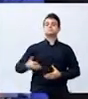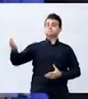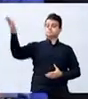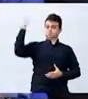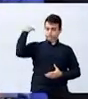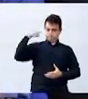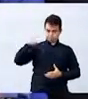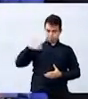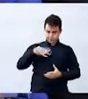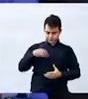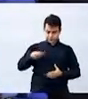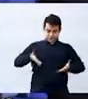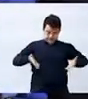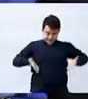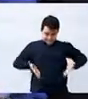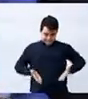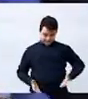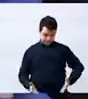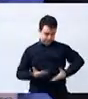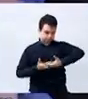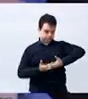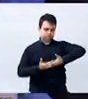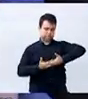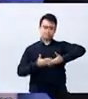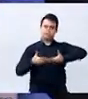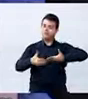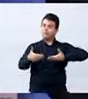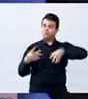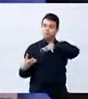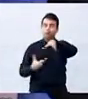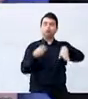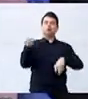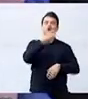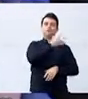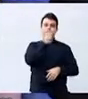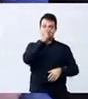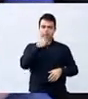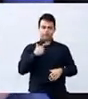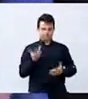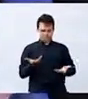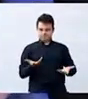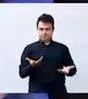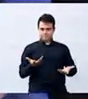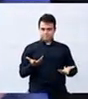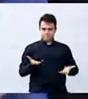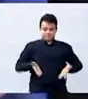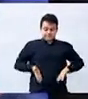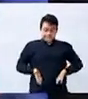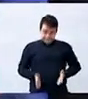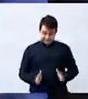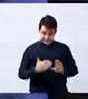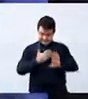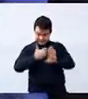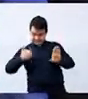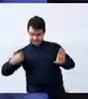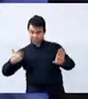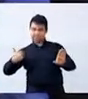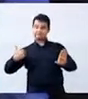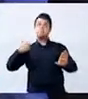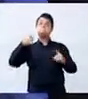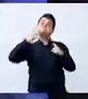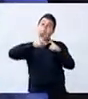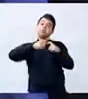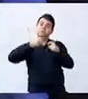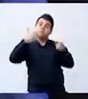outro mundo. Primeiro que, pra gente, assim, o nascimento já foi uma opção, porque o médico